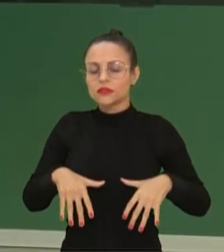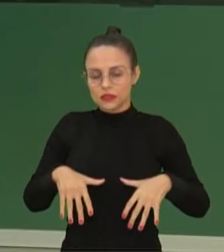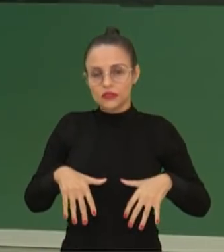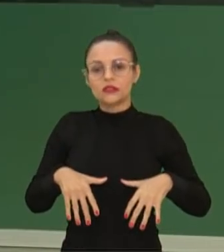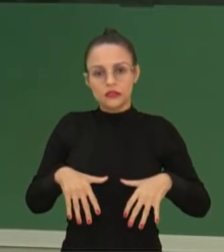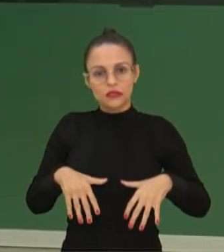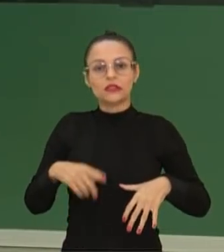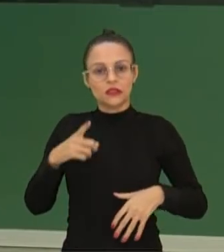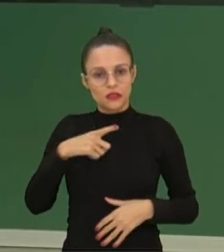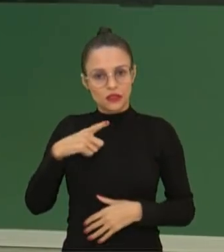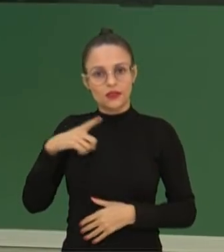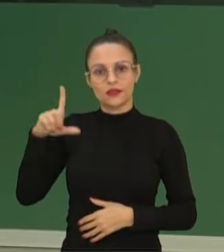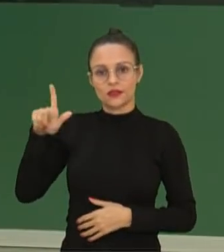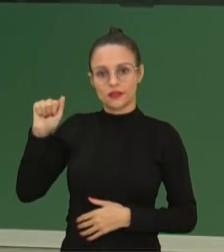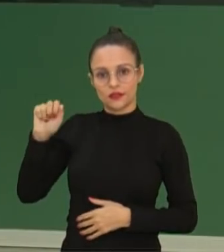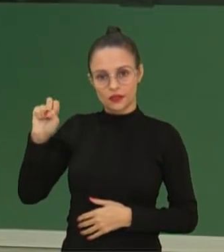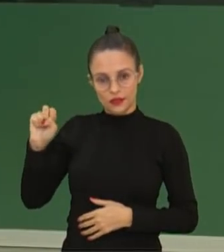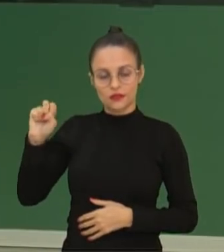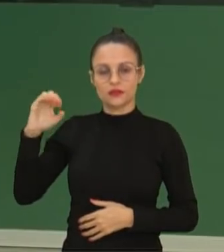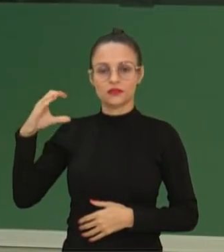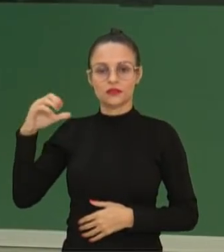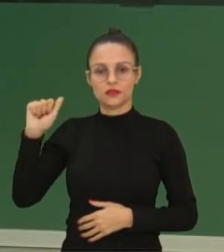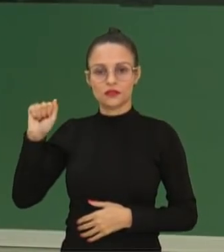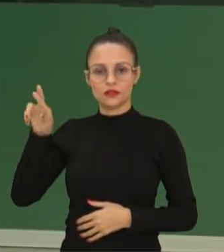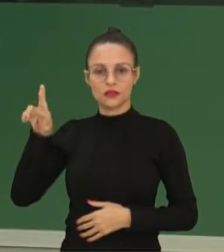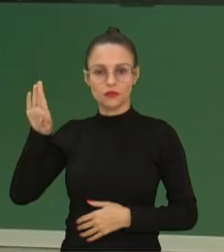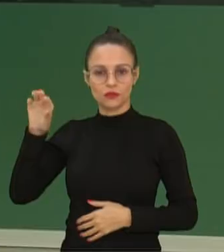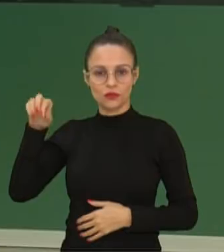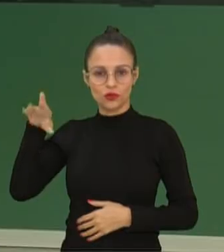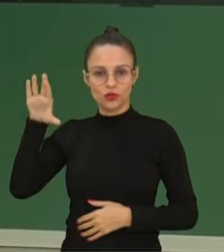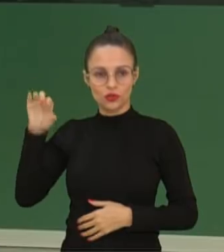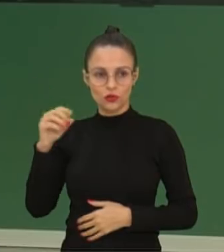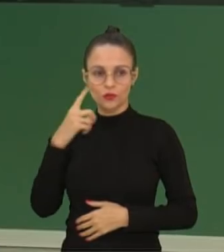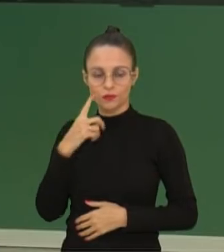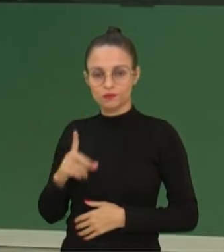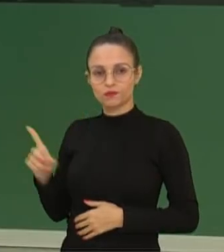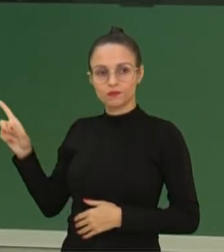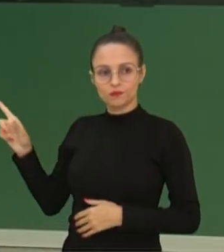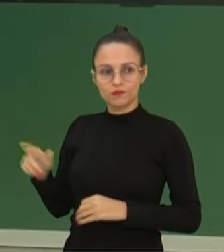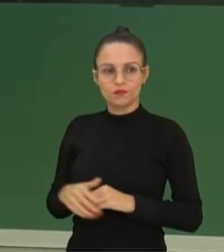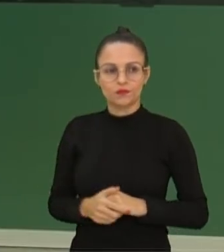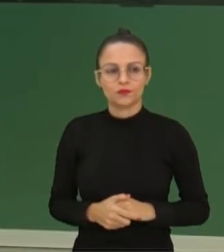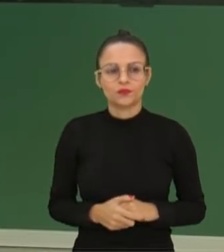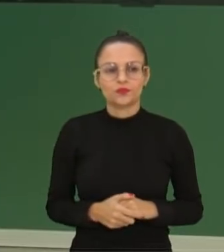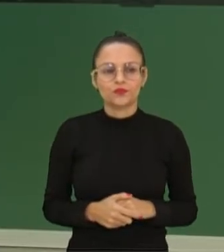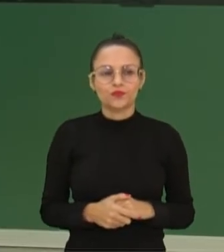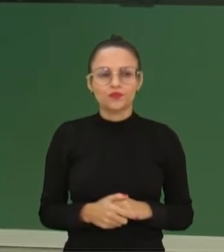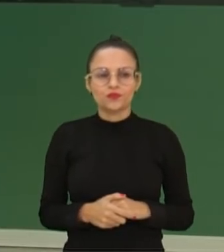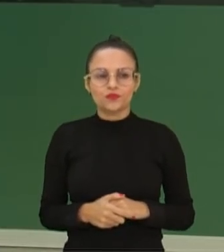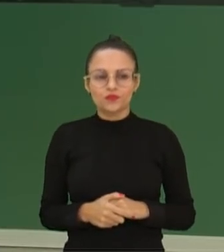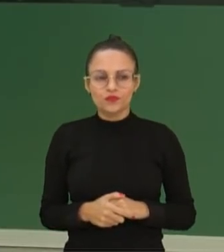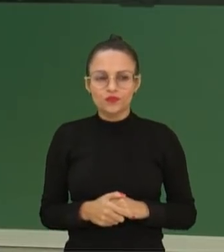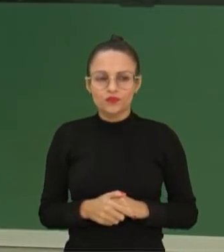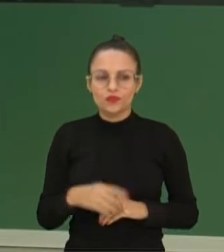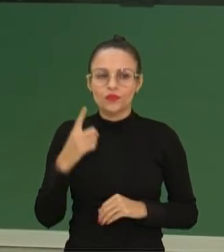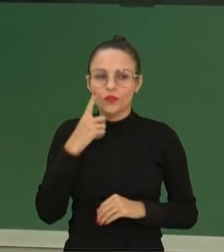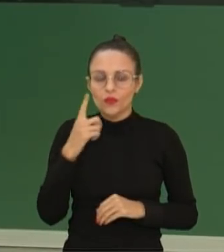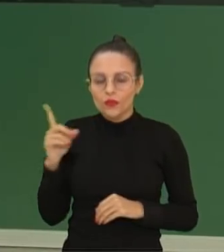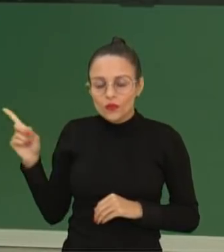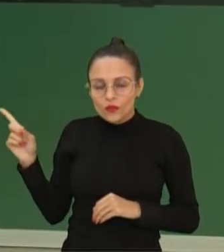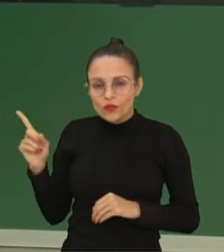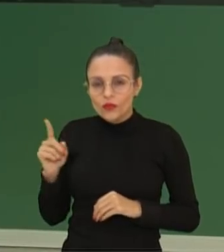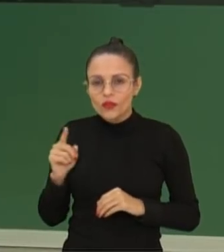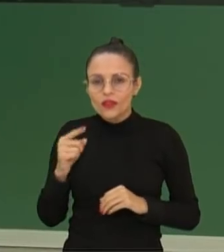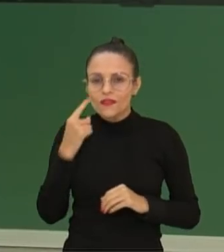gás carbônico, como nós já falamos. Vamos dar uma olhada nessas válvulas que eu comentei. Olha só, aqui nós temos uma